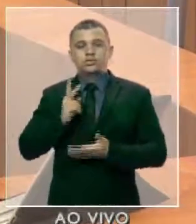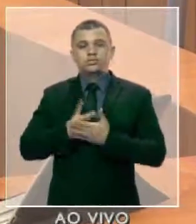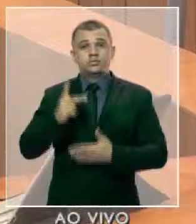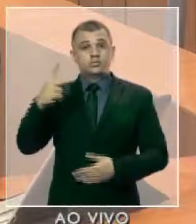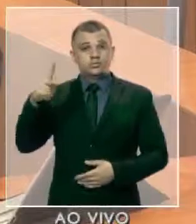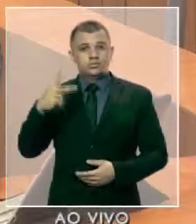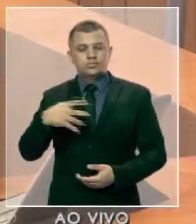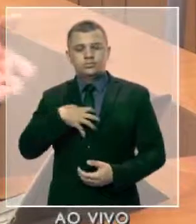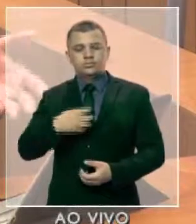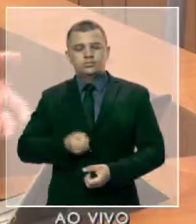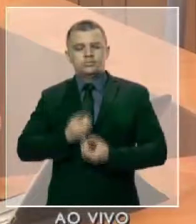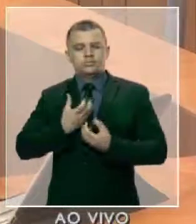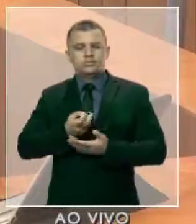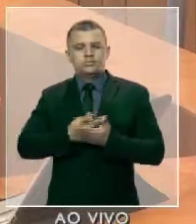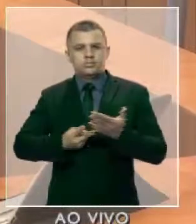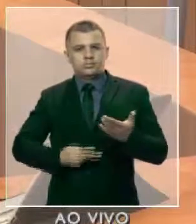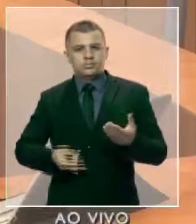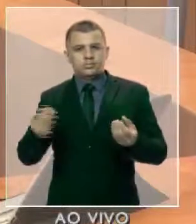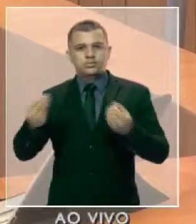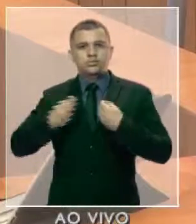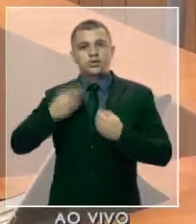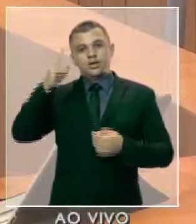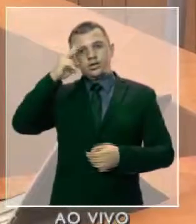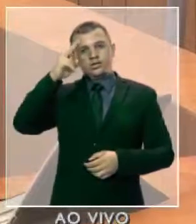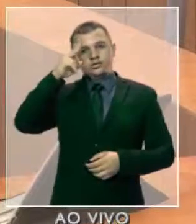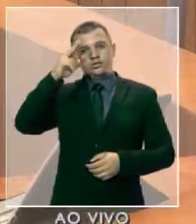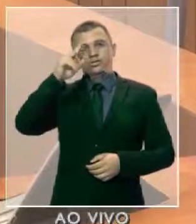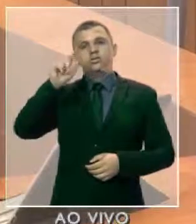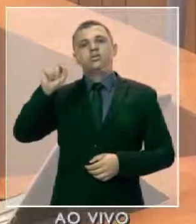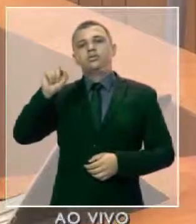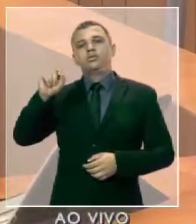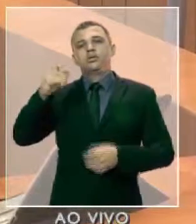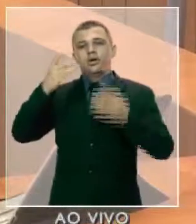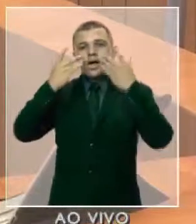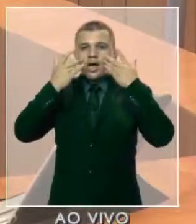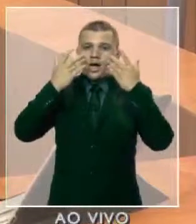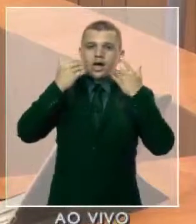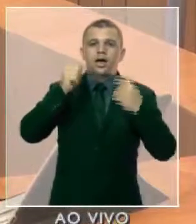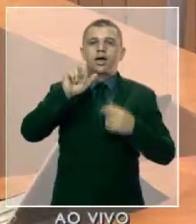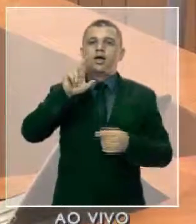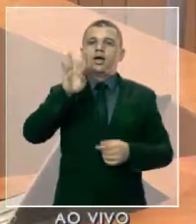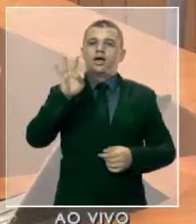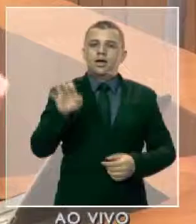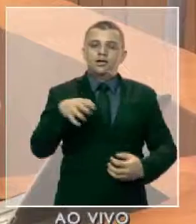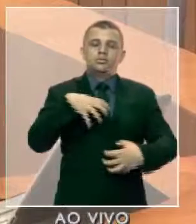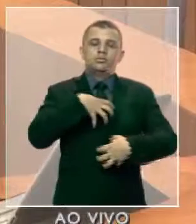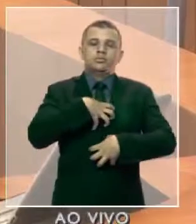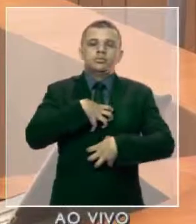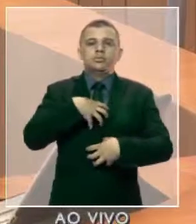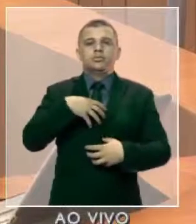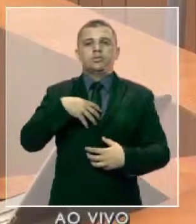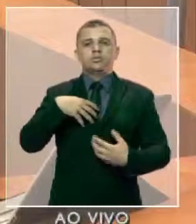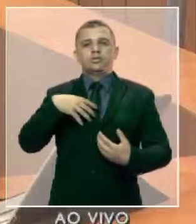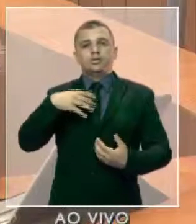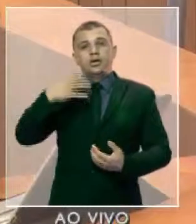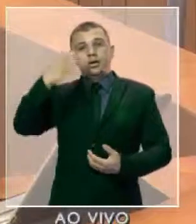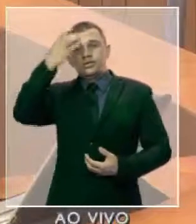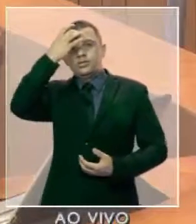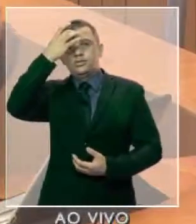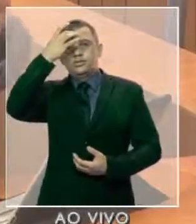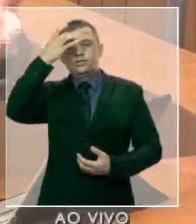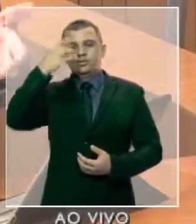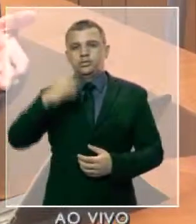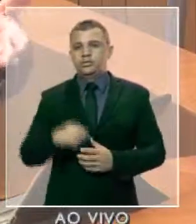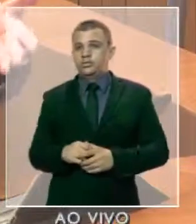deixa uma história dedicada às artes, à sensibilidade, à razão, que